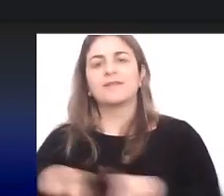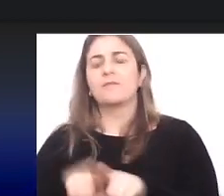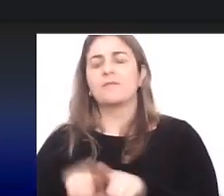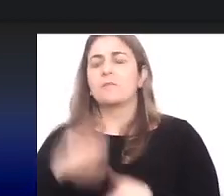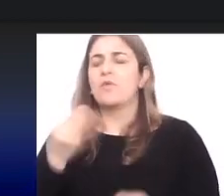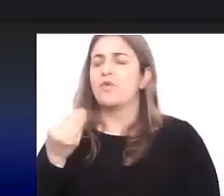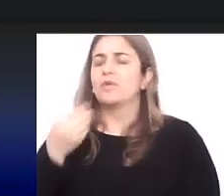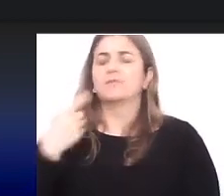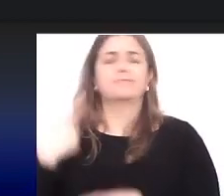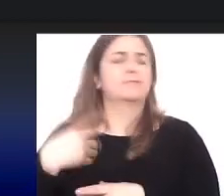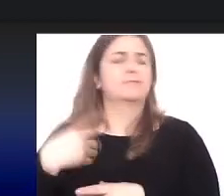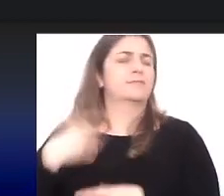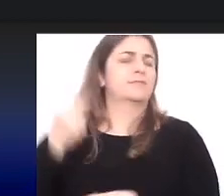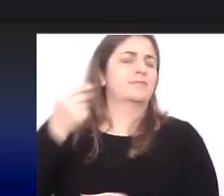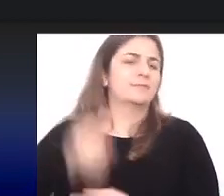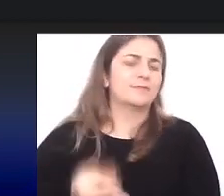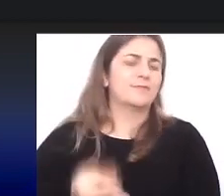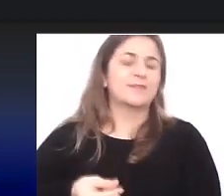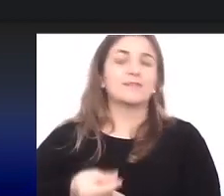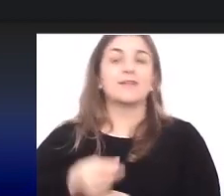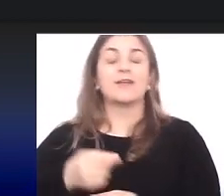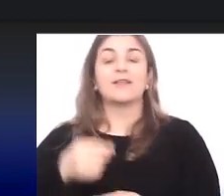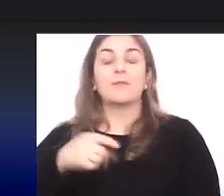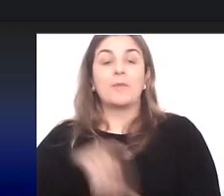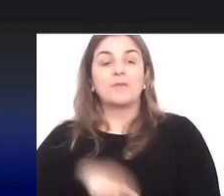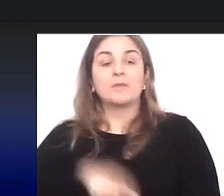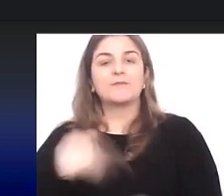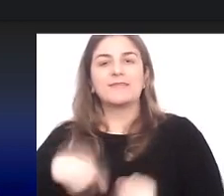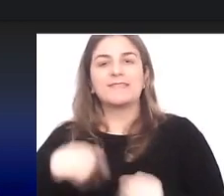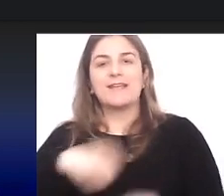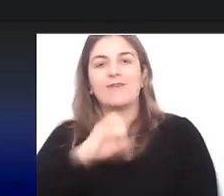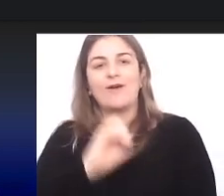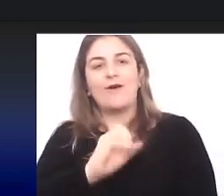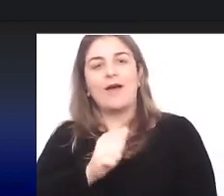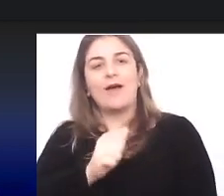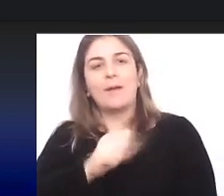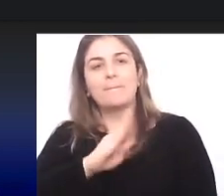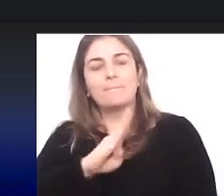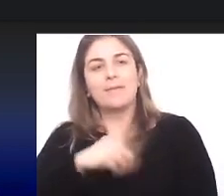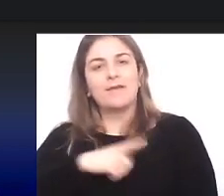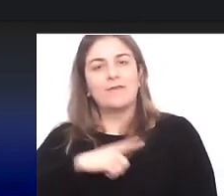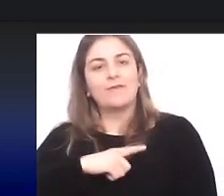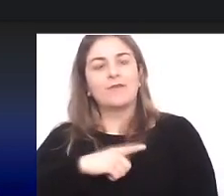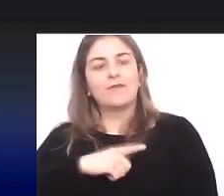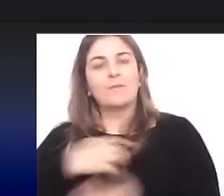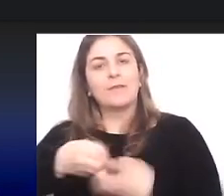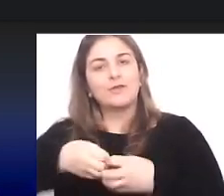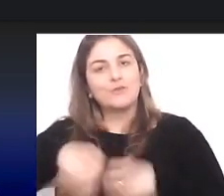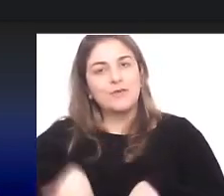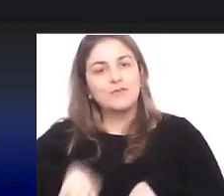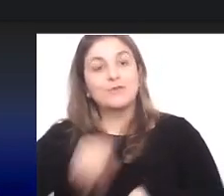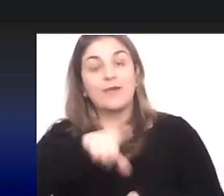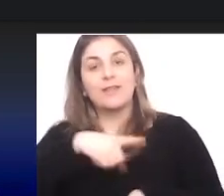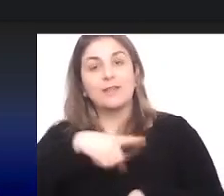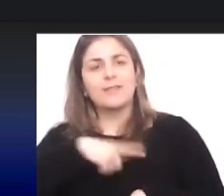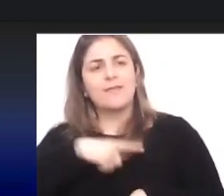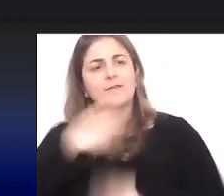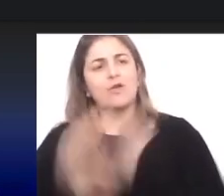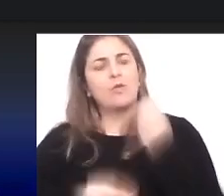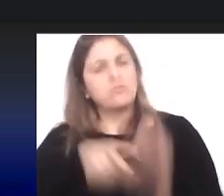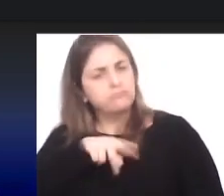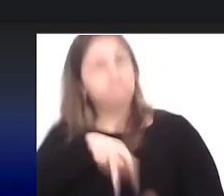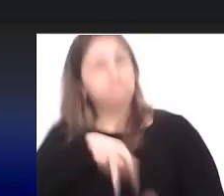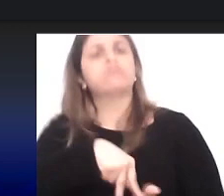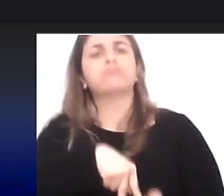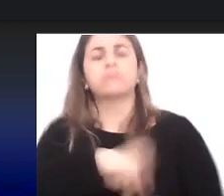os direitos dos advogados foram infringidos, o seu pulso firme se